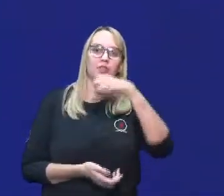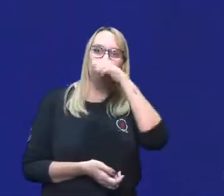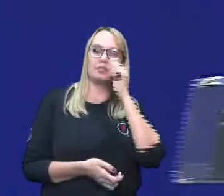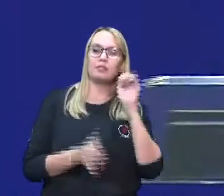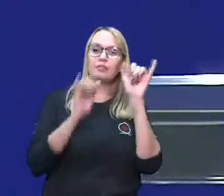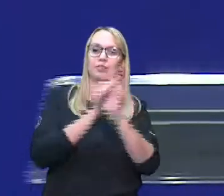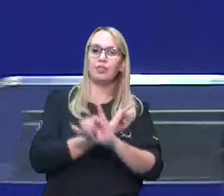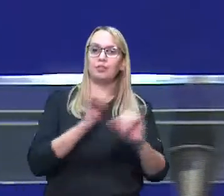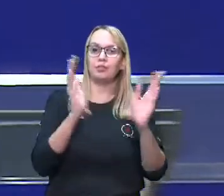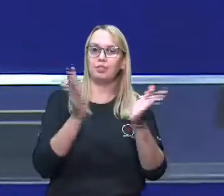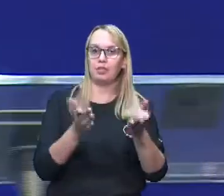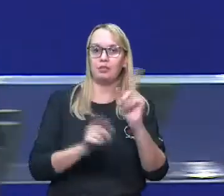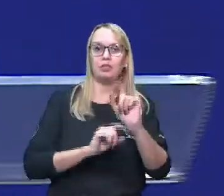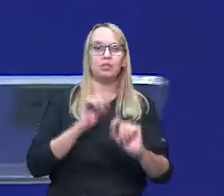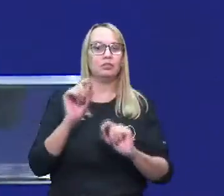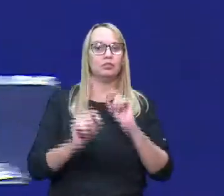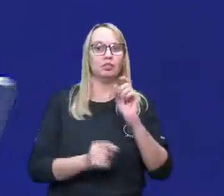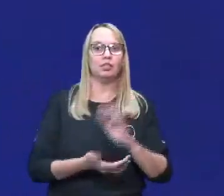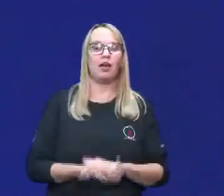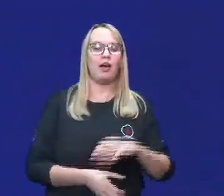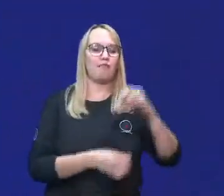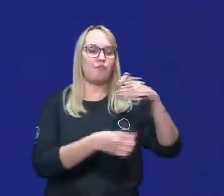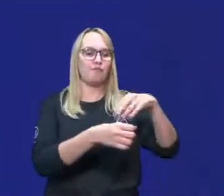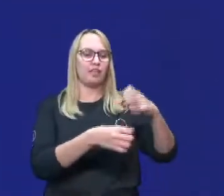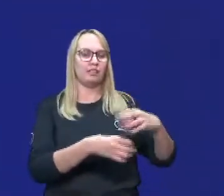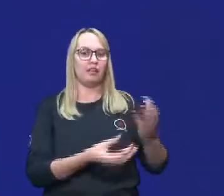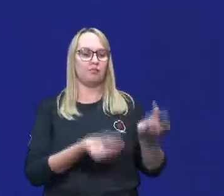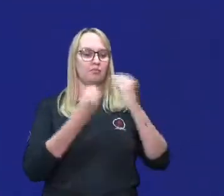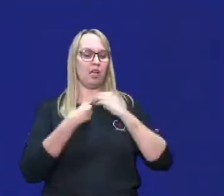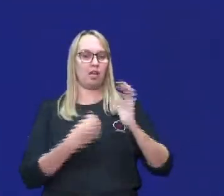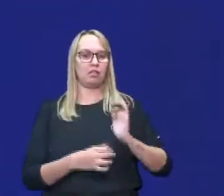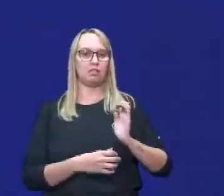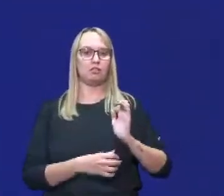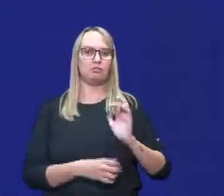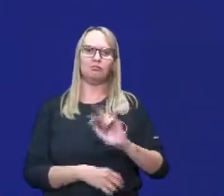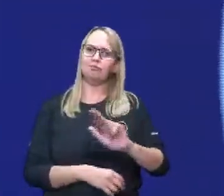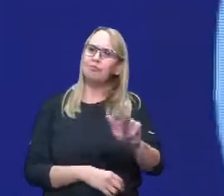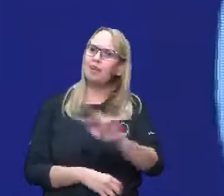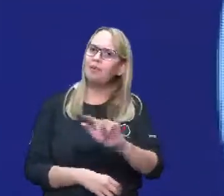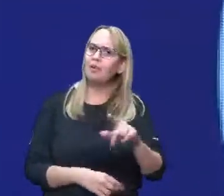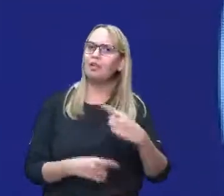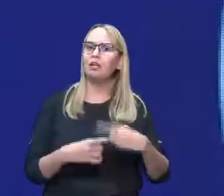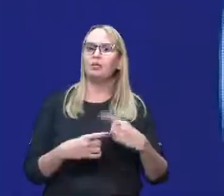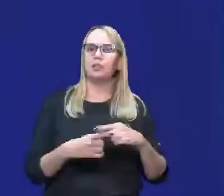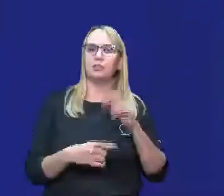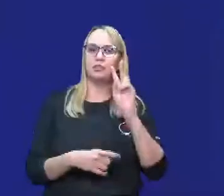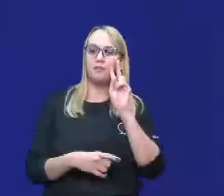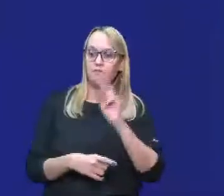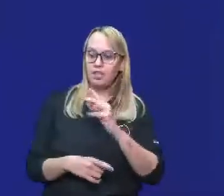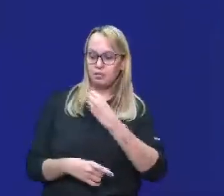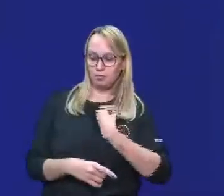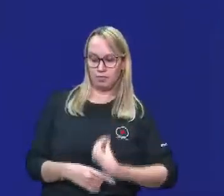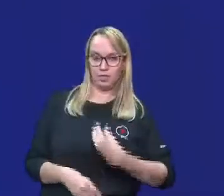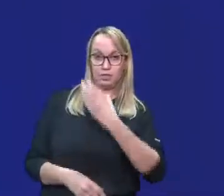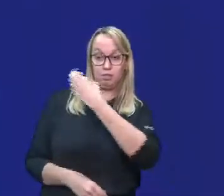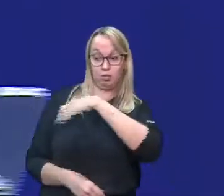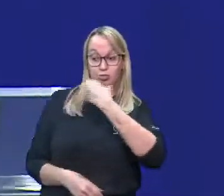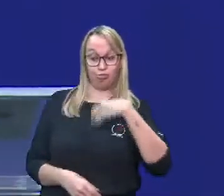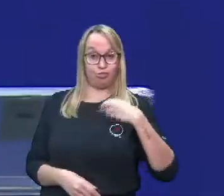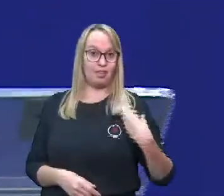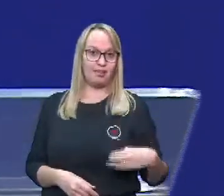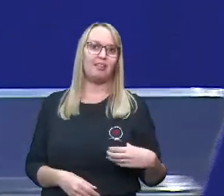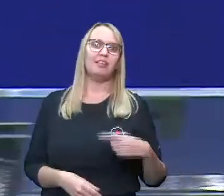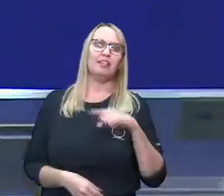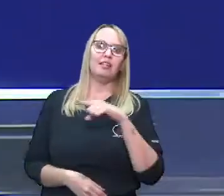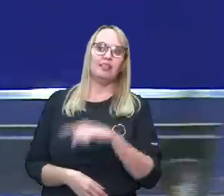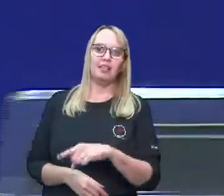aqui. Não é, eu vou entregar uma oferta e vou ficar rico. Não. Porque quando eu olho para José, José